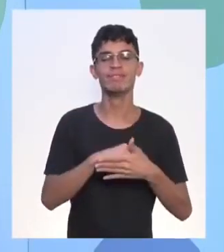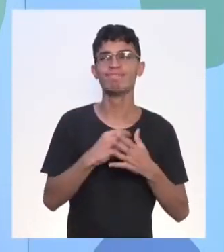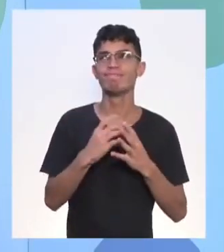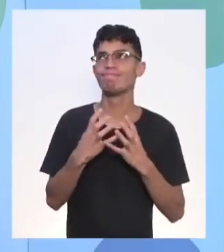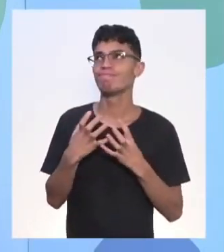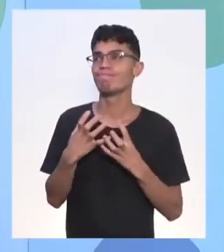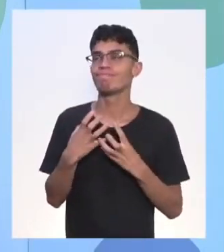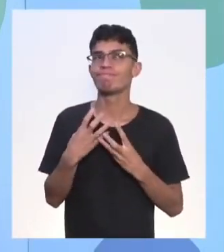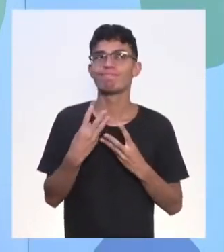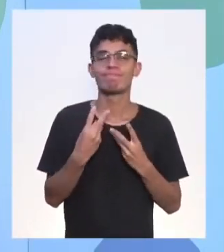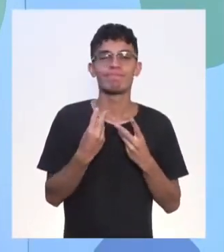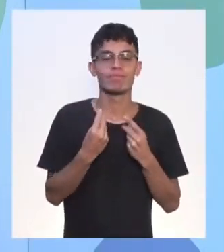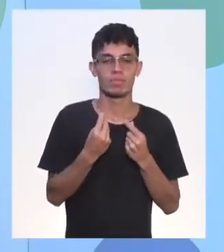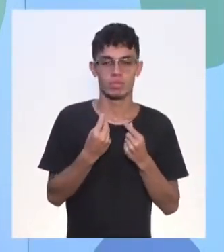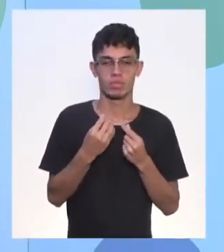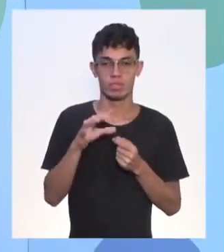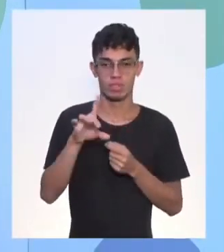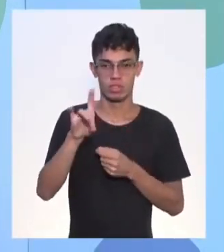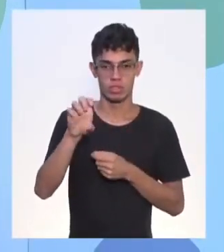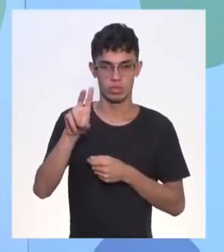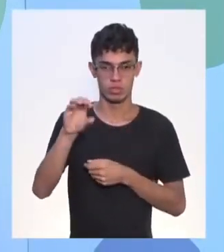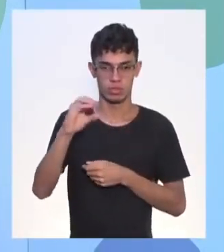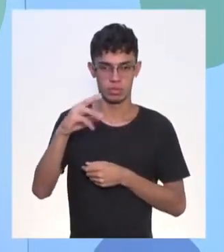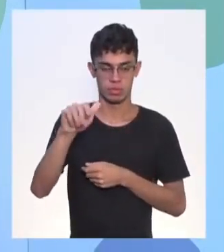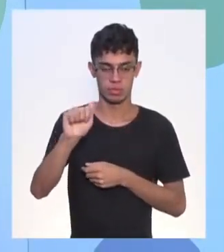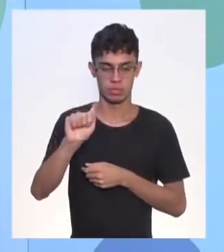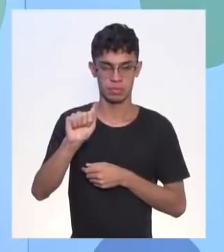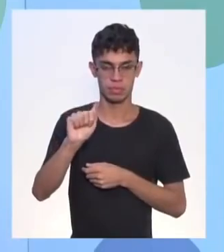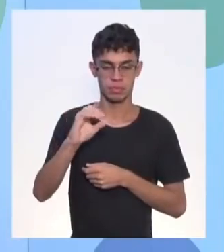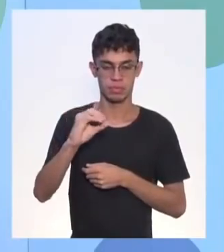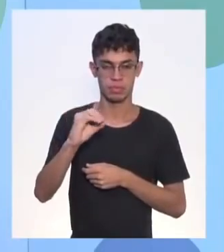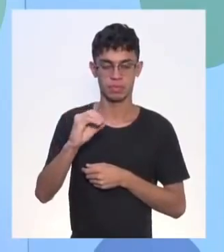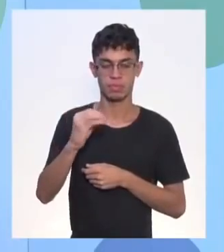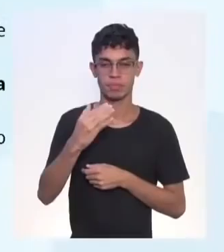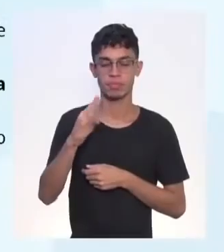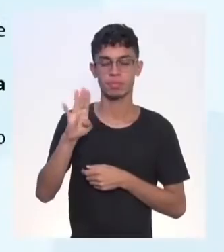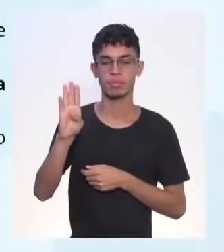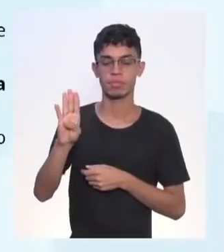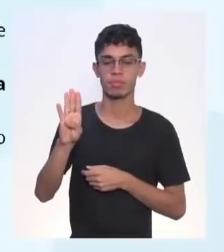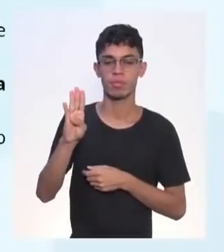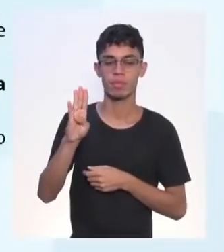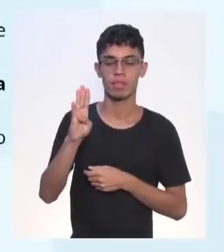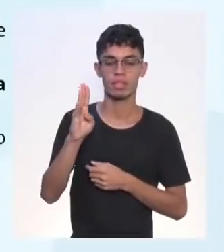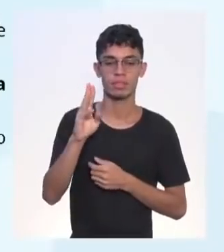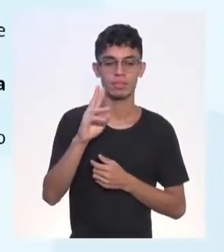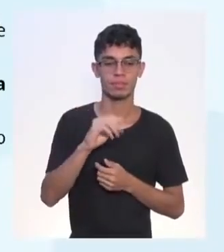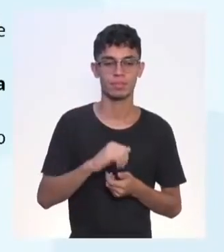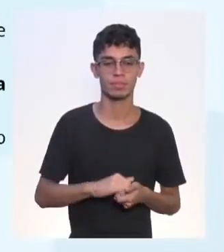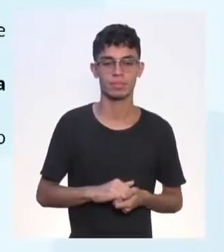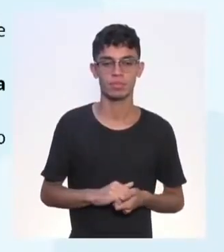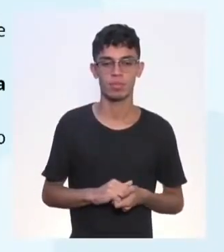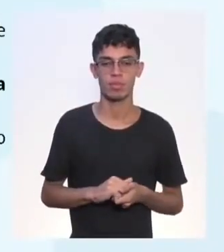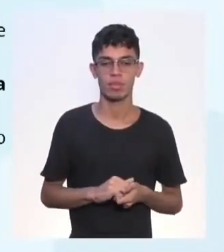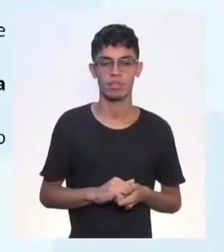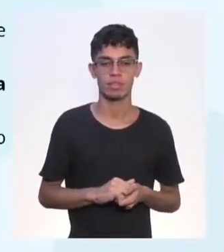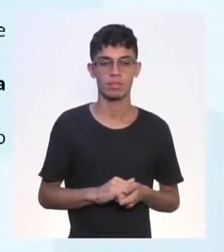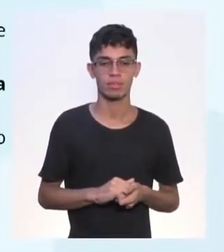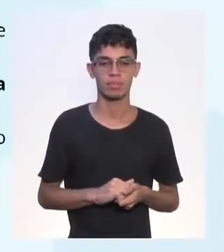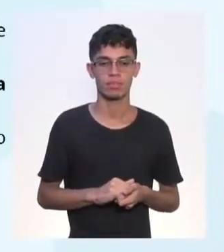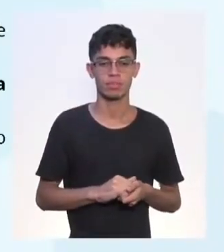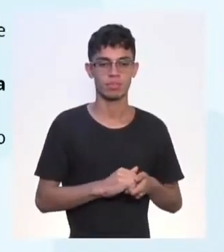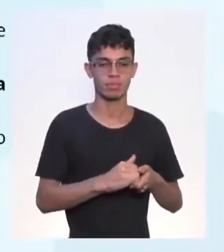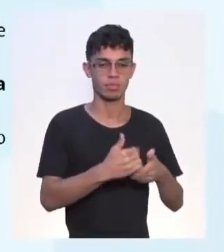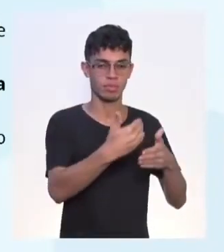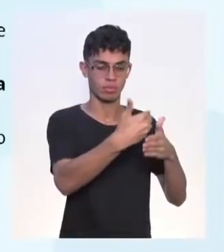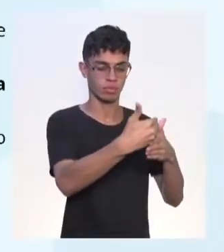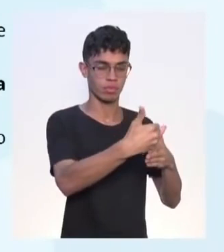É a forma como eu guardo, tá? Na B, vou pedir para a Natália então para eu ir lendo também, ó. Na B, a folhinha